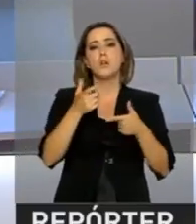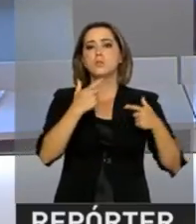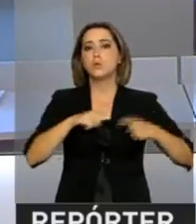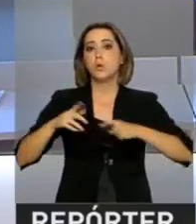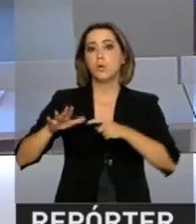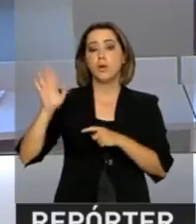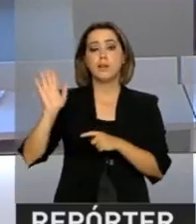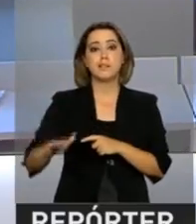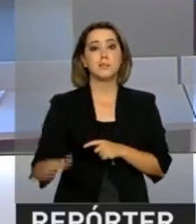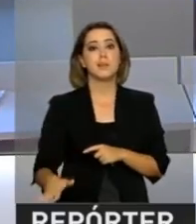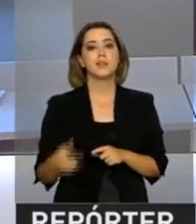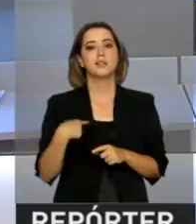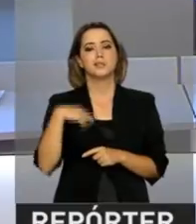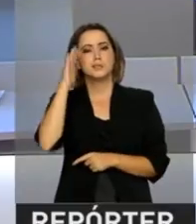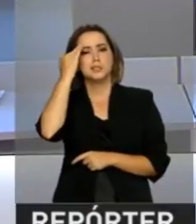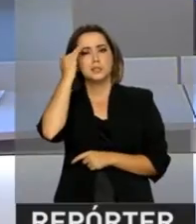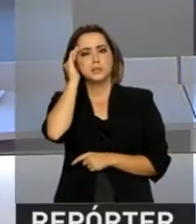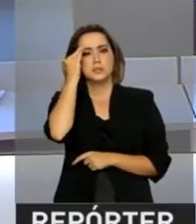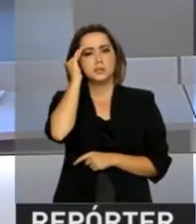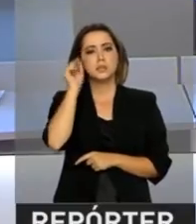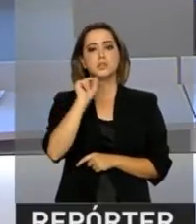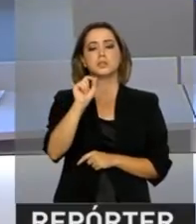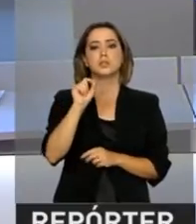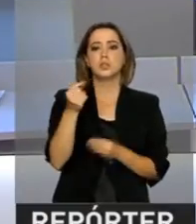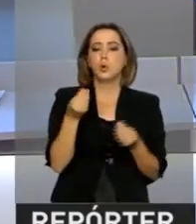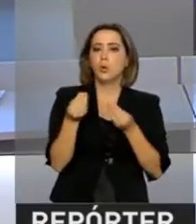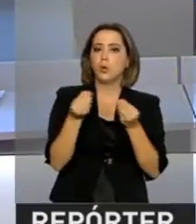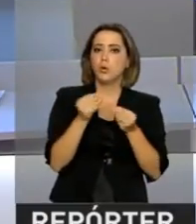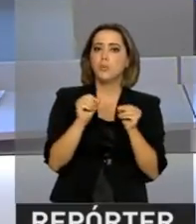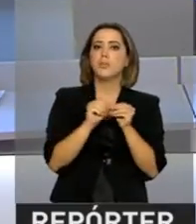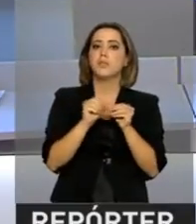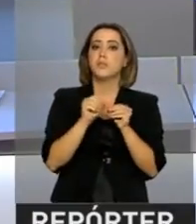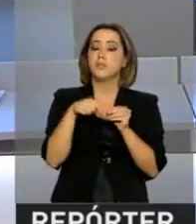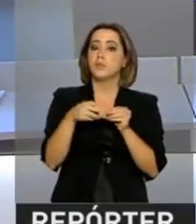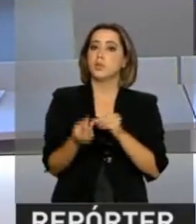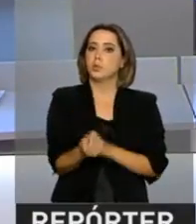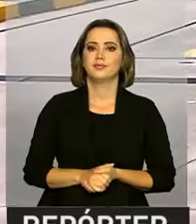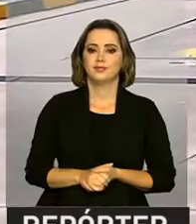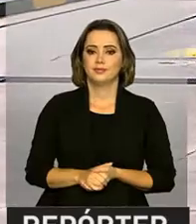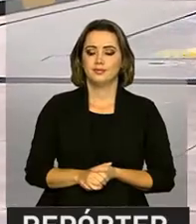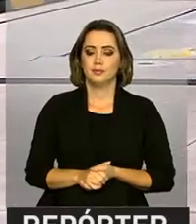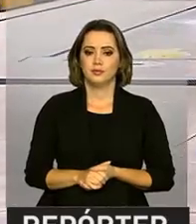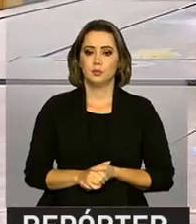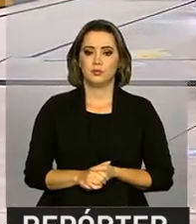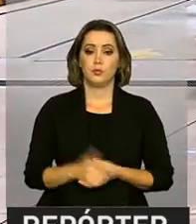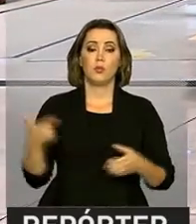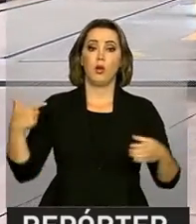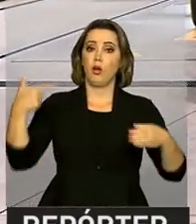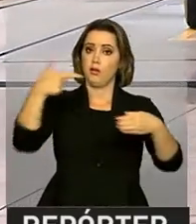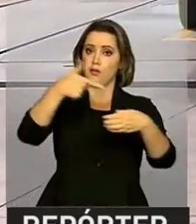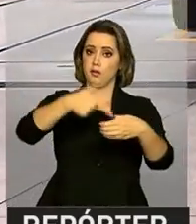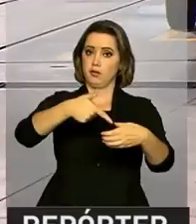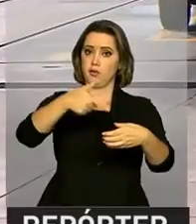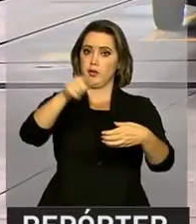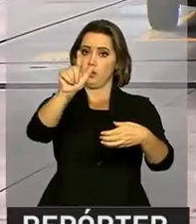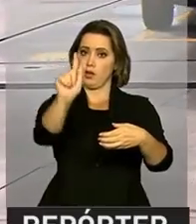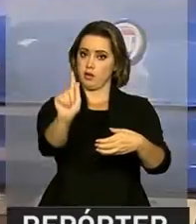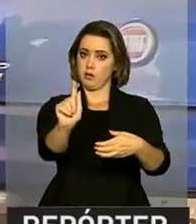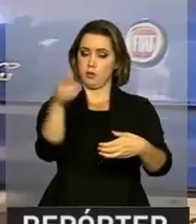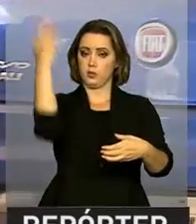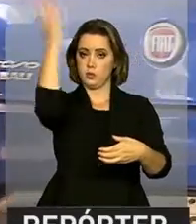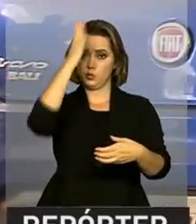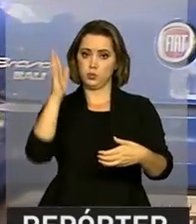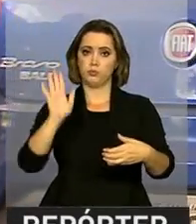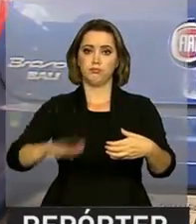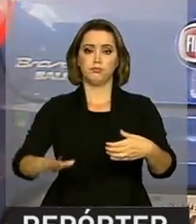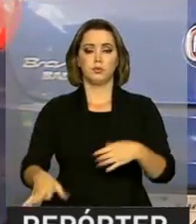barata e entender um pouco mais sobre o que compõe o preço cobrado do consumidor. A gasolina no Brasil tem ficado mais